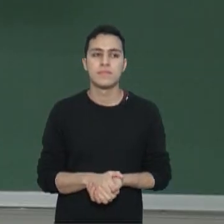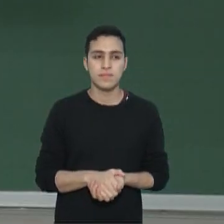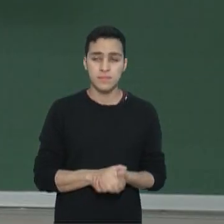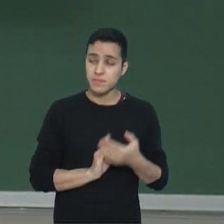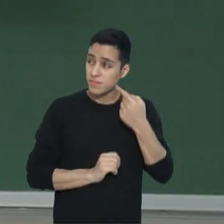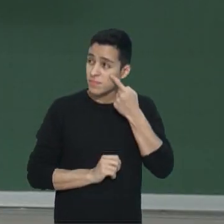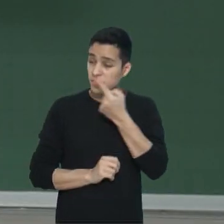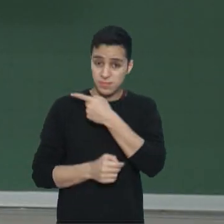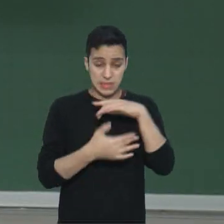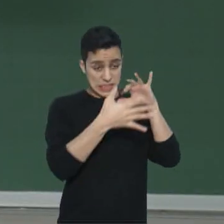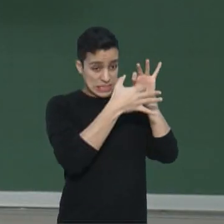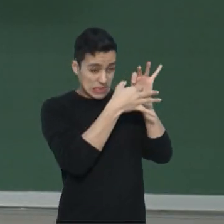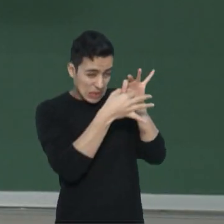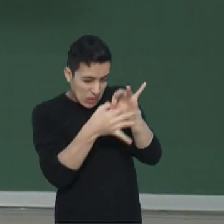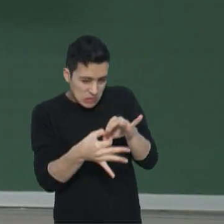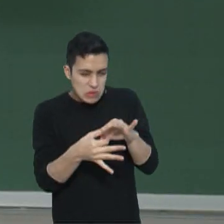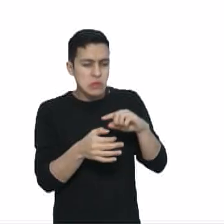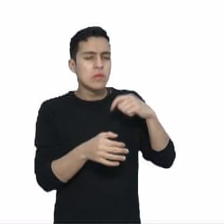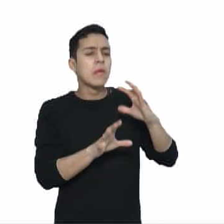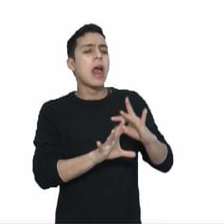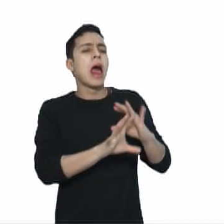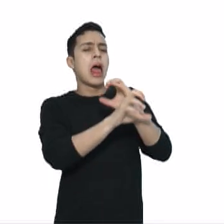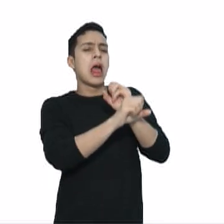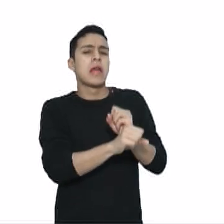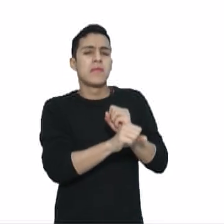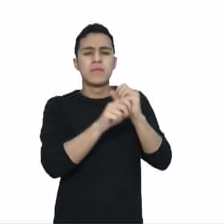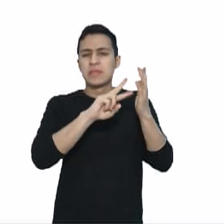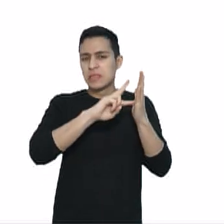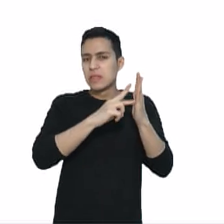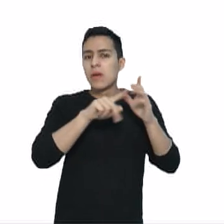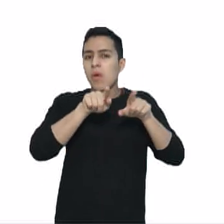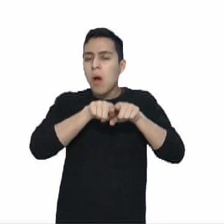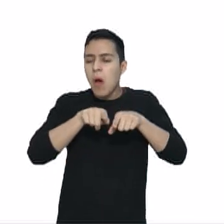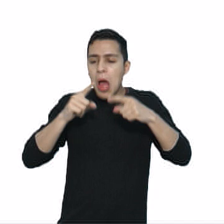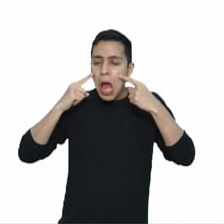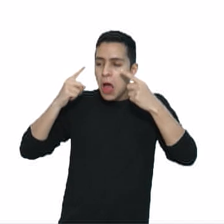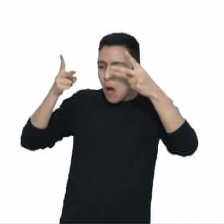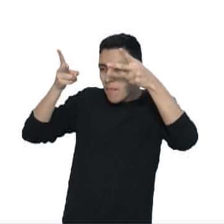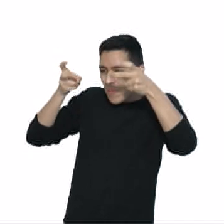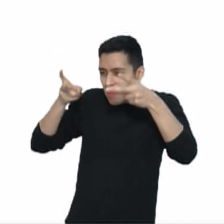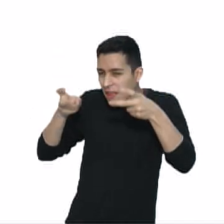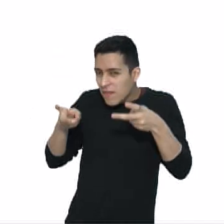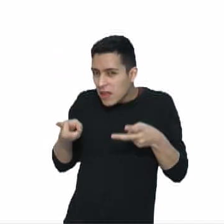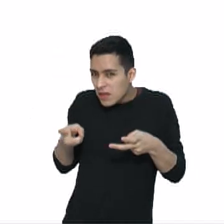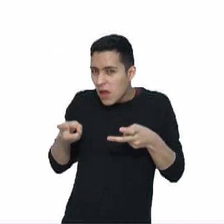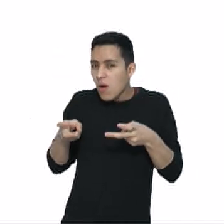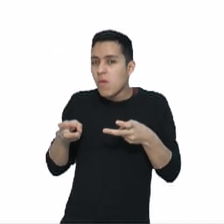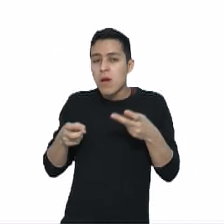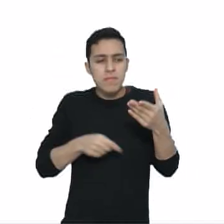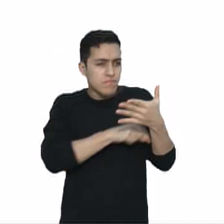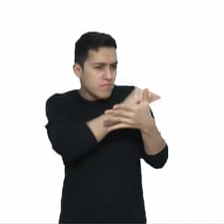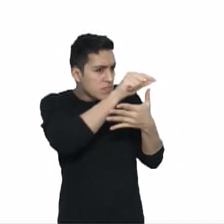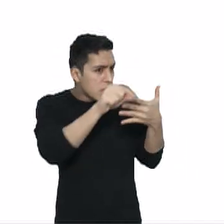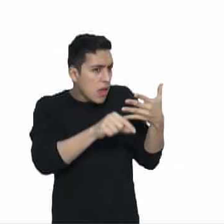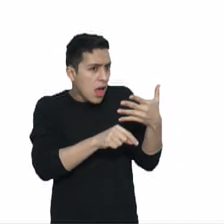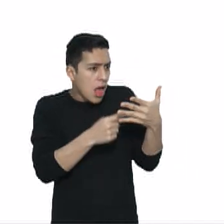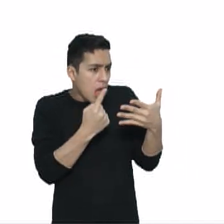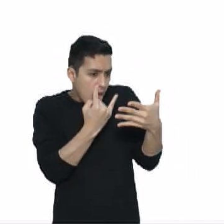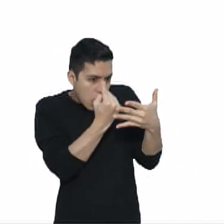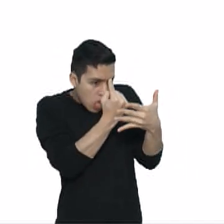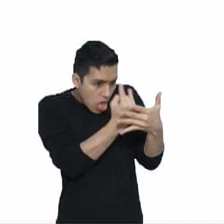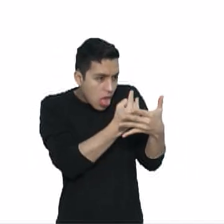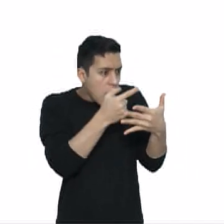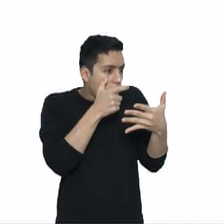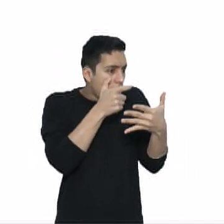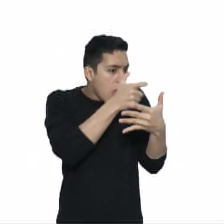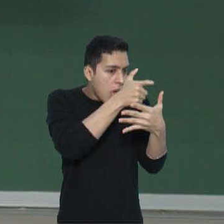Nesse contexto, considerações significa observações, aspectos a serem observados. Isso mesmo,